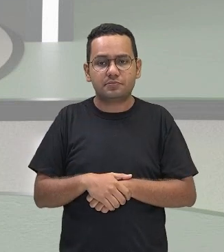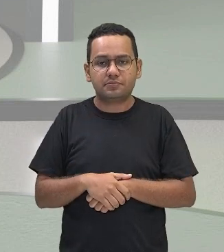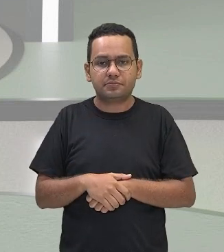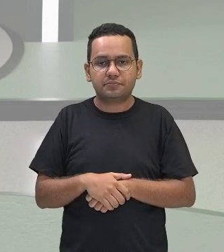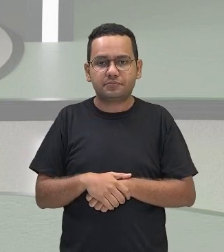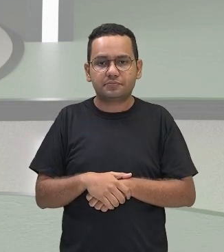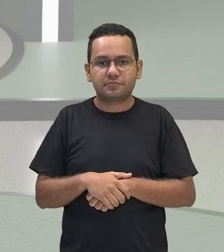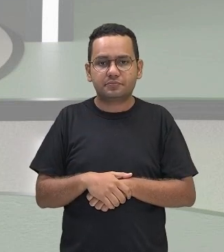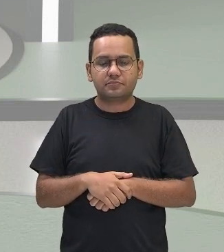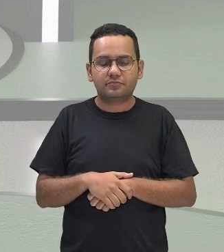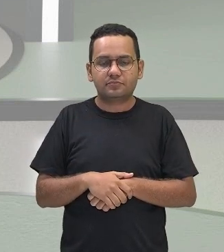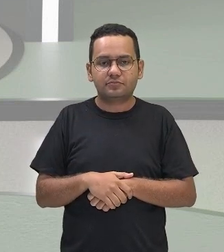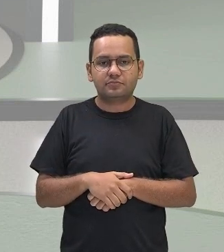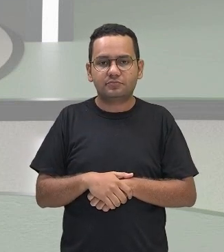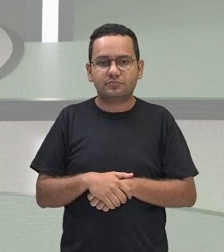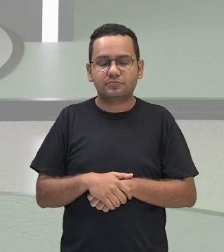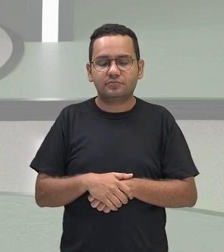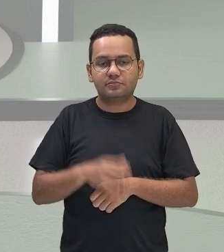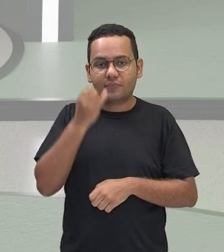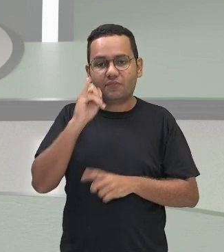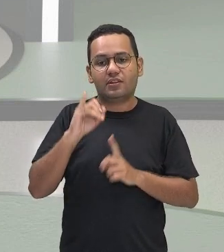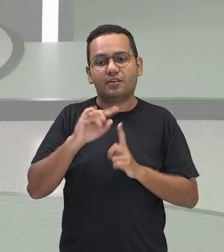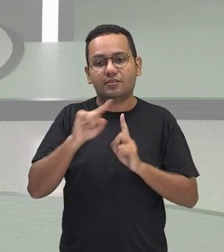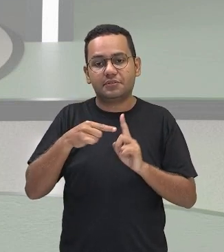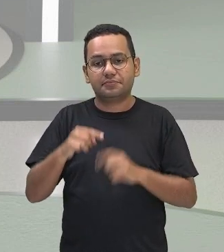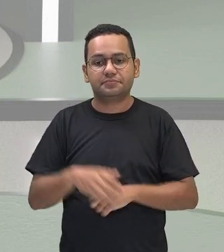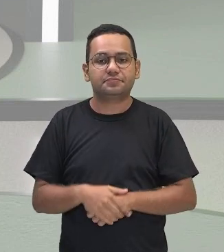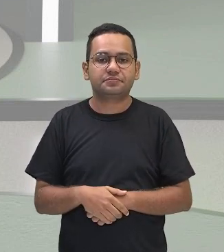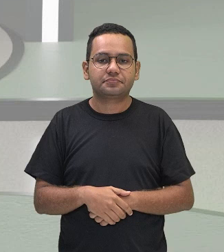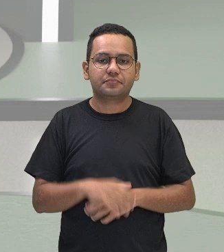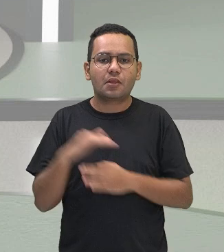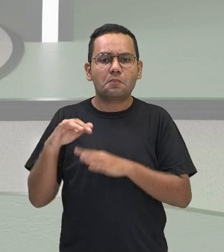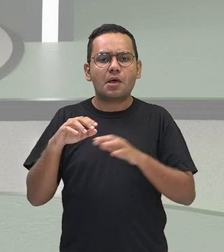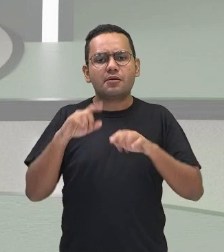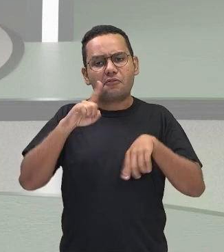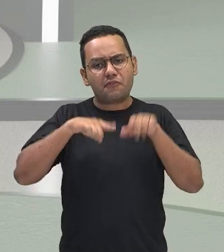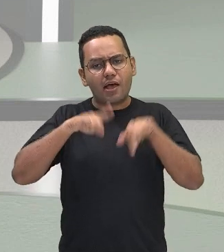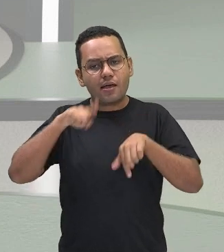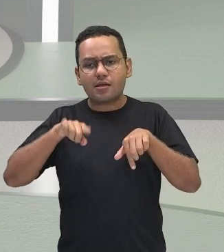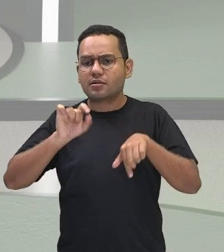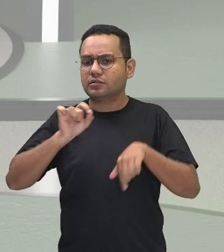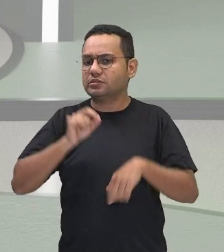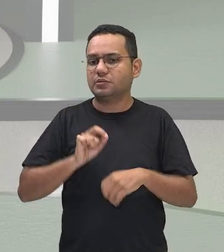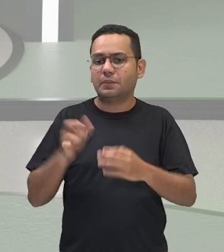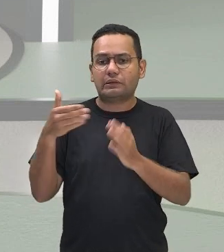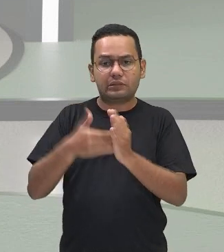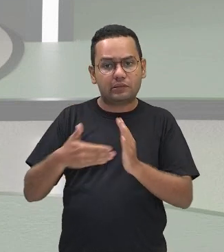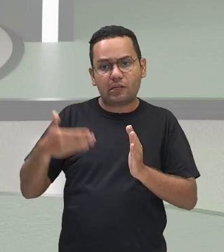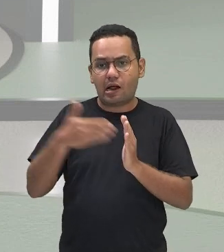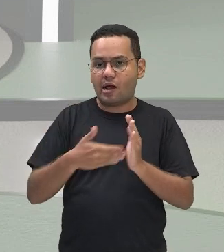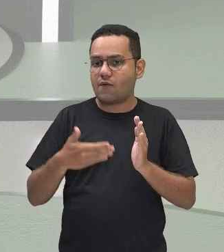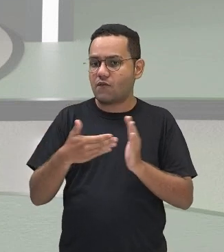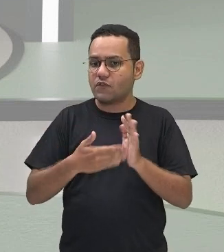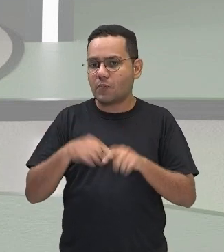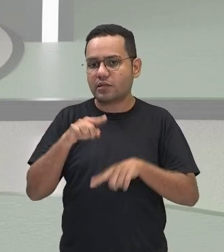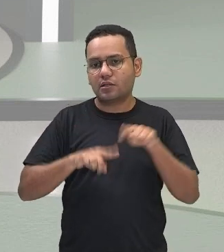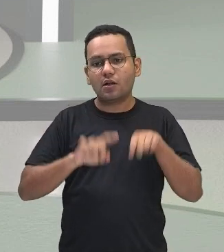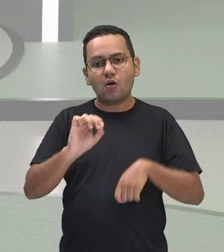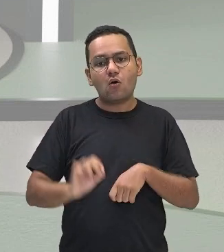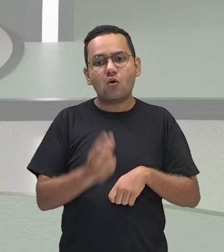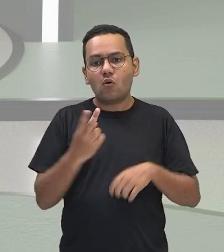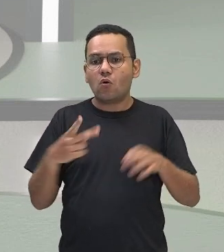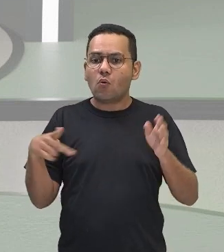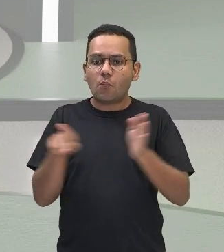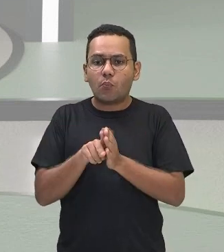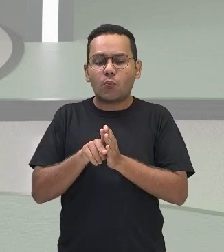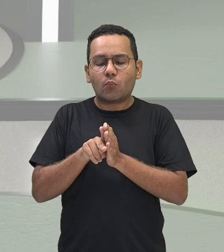a gravidez. Esses métodos eles variam de barreiras físicas e outros métodos baseados na fisiologia